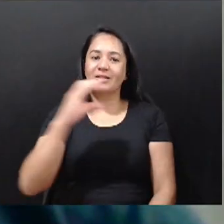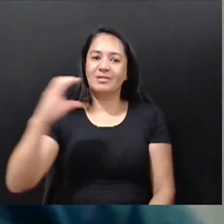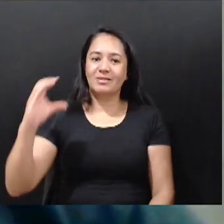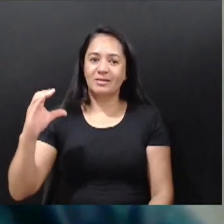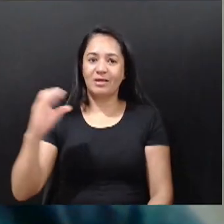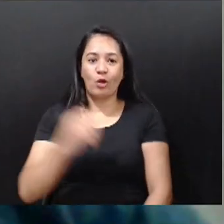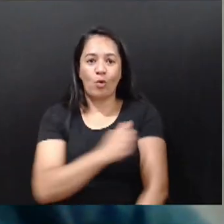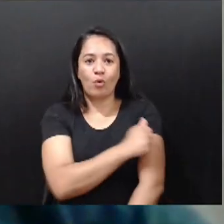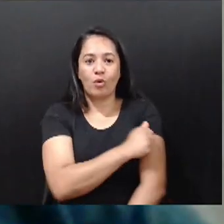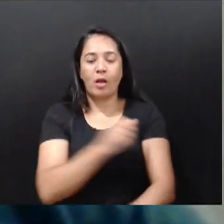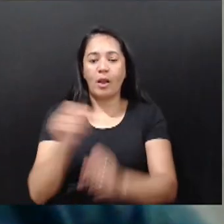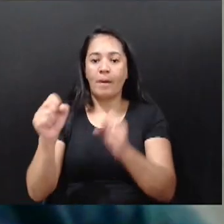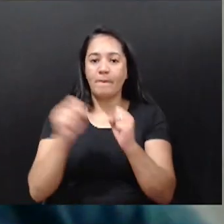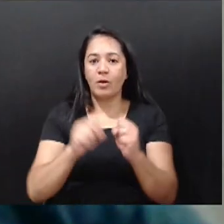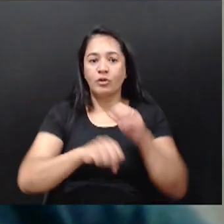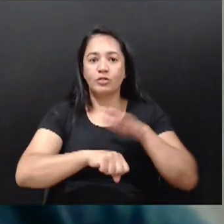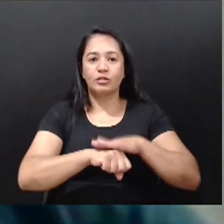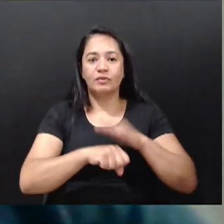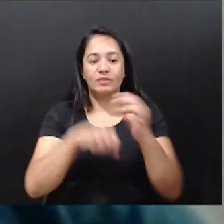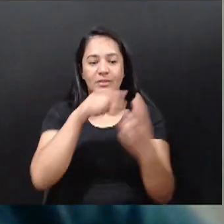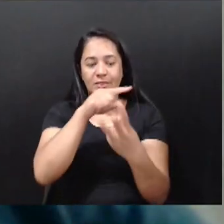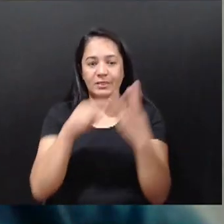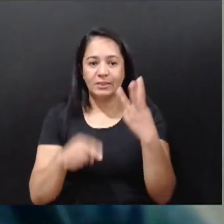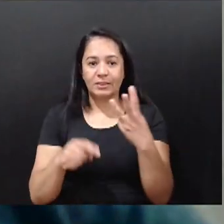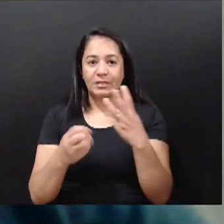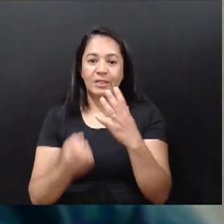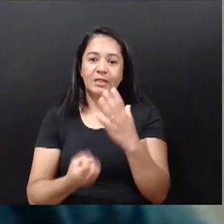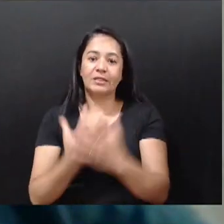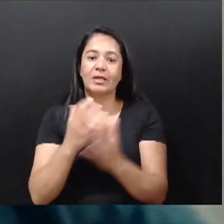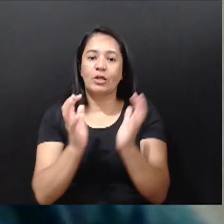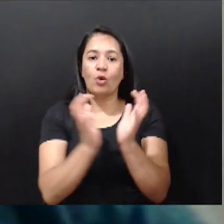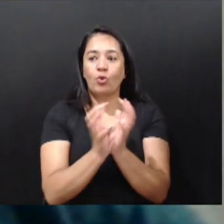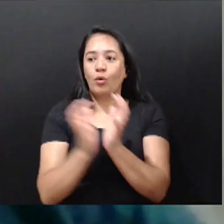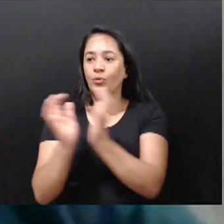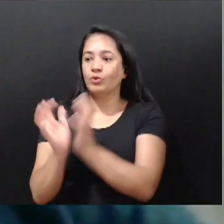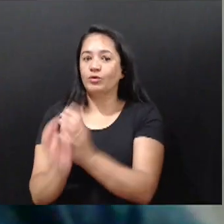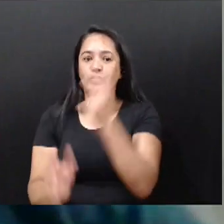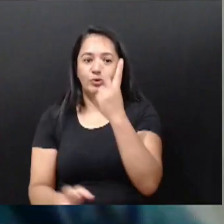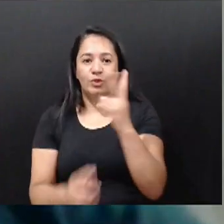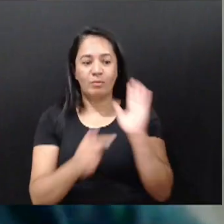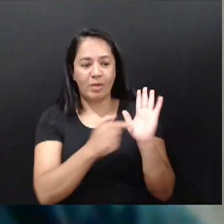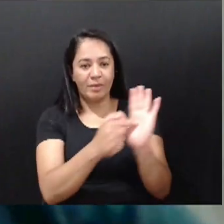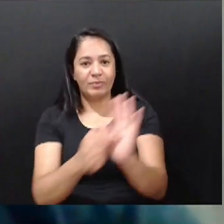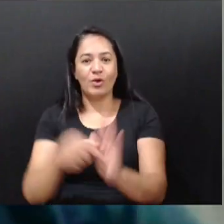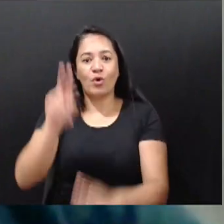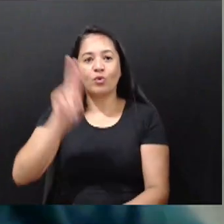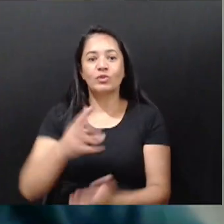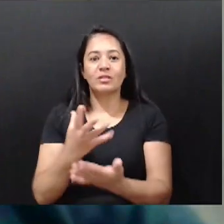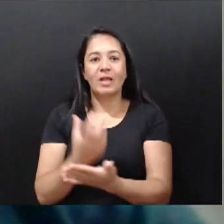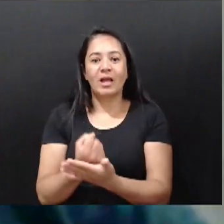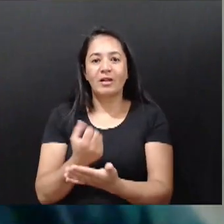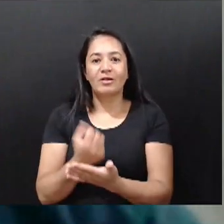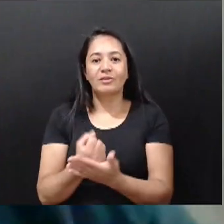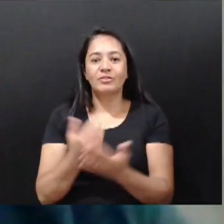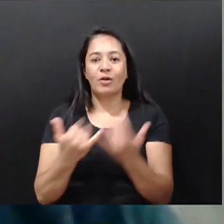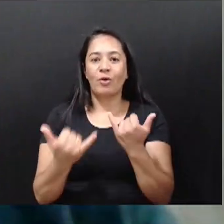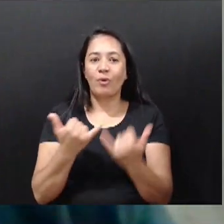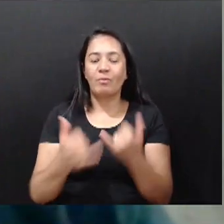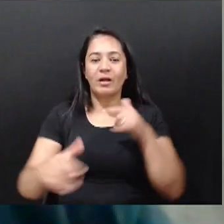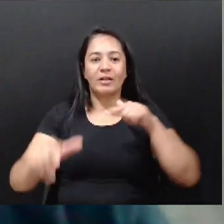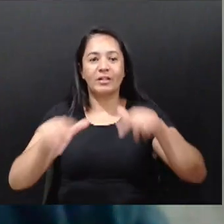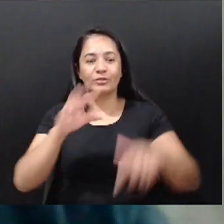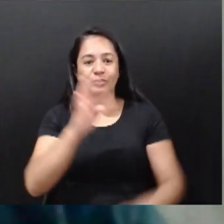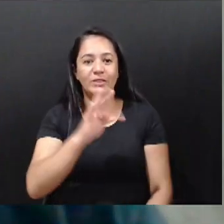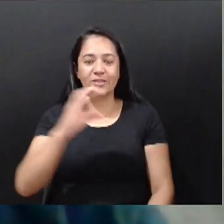até em trio, e eles criaram 2 grupos para apresentar. Eles usaram o aplicativo como trabalho de conclusão de curso. Inclusive, no dia